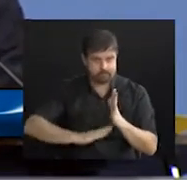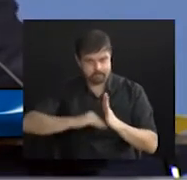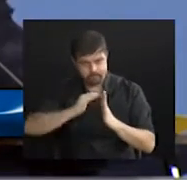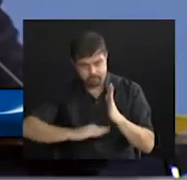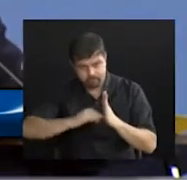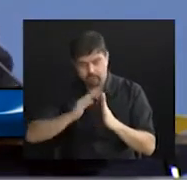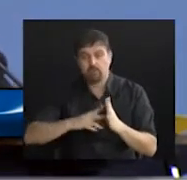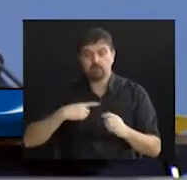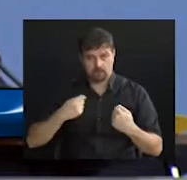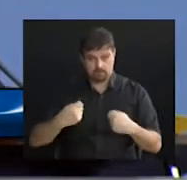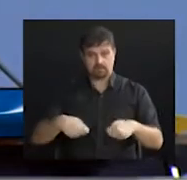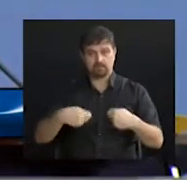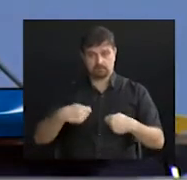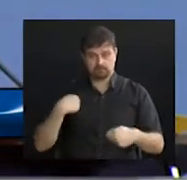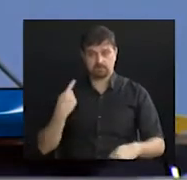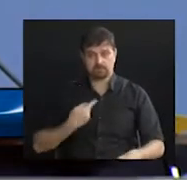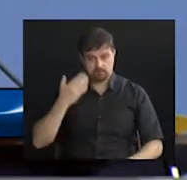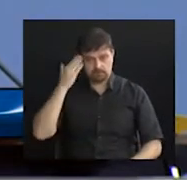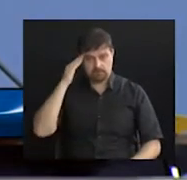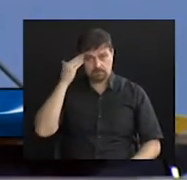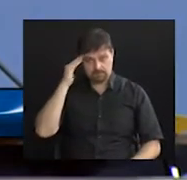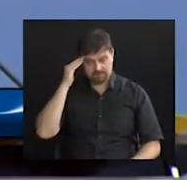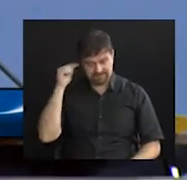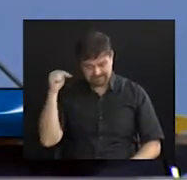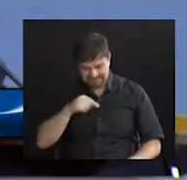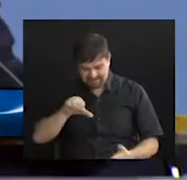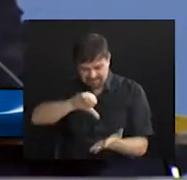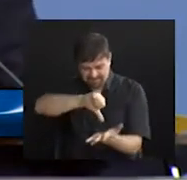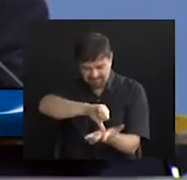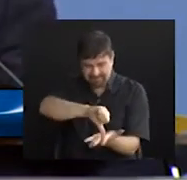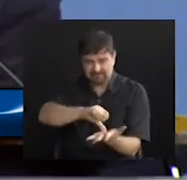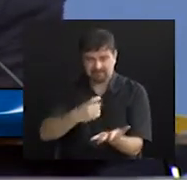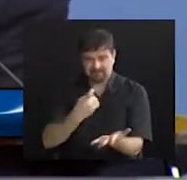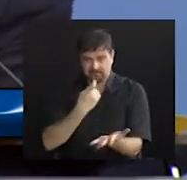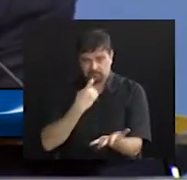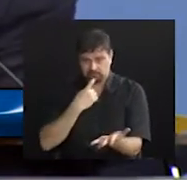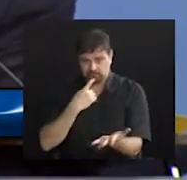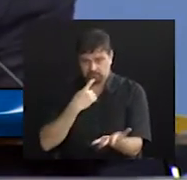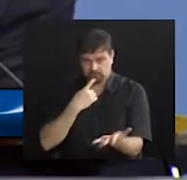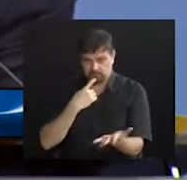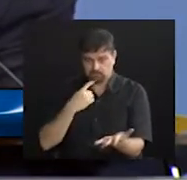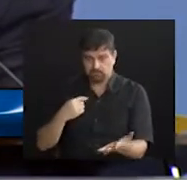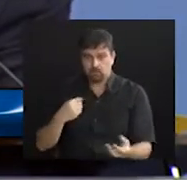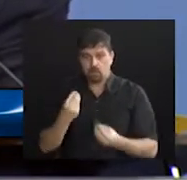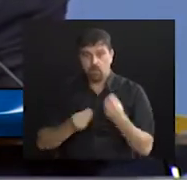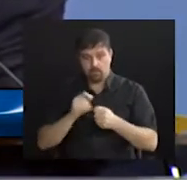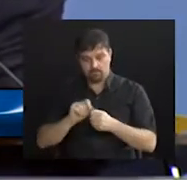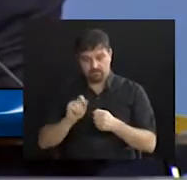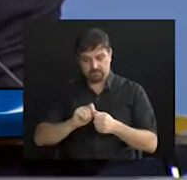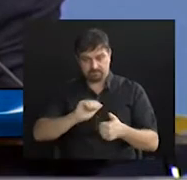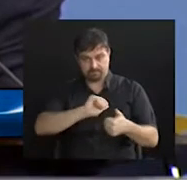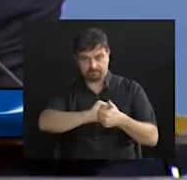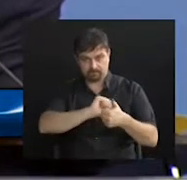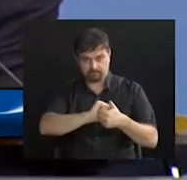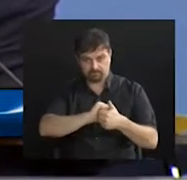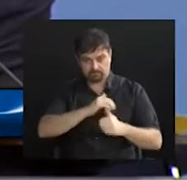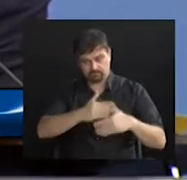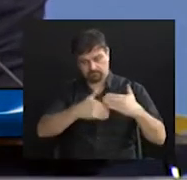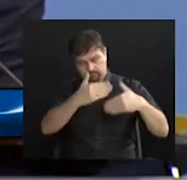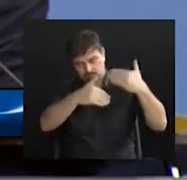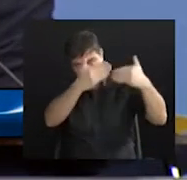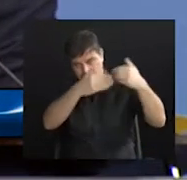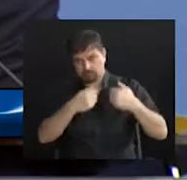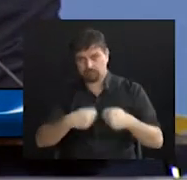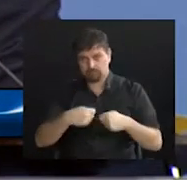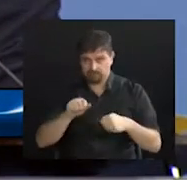entendemos que realmente a maneira e com que possamos requalificar o centro passa